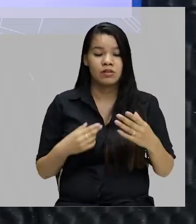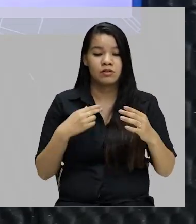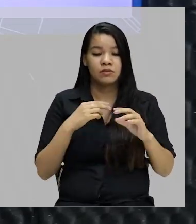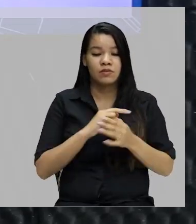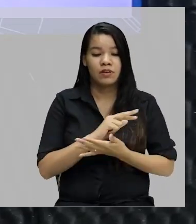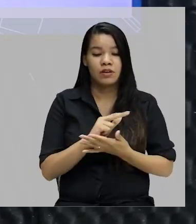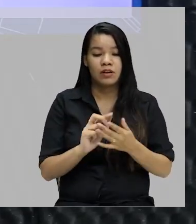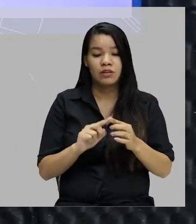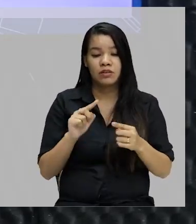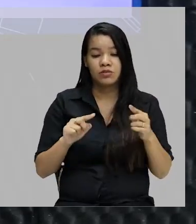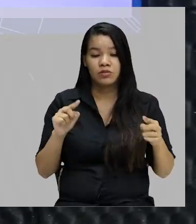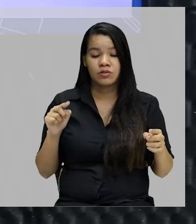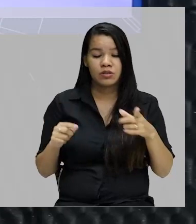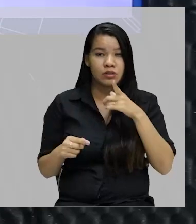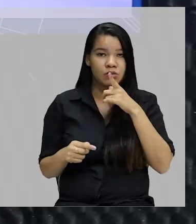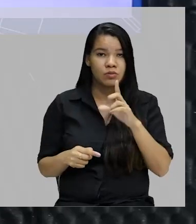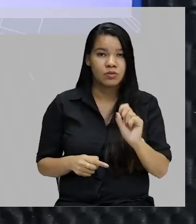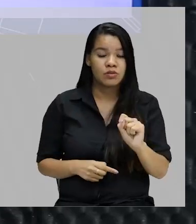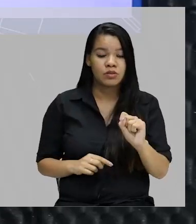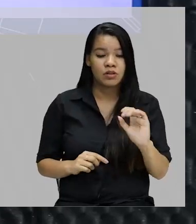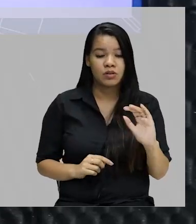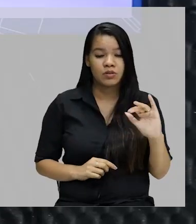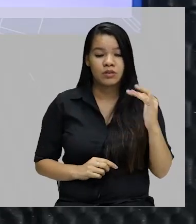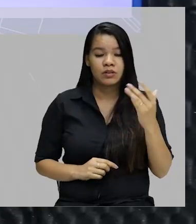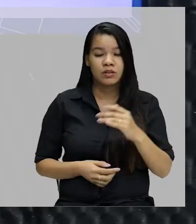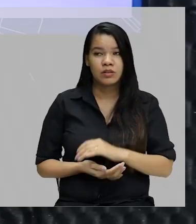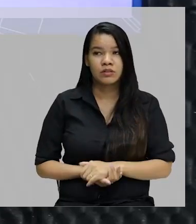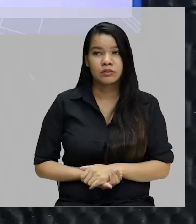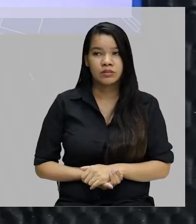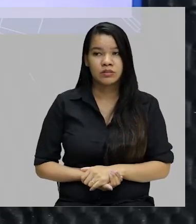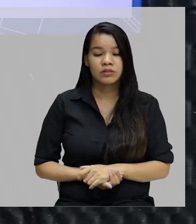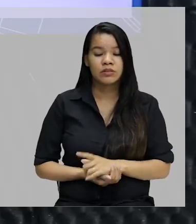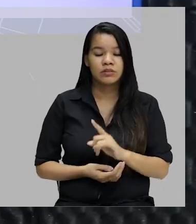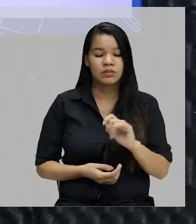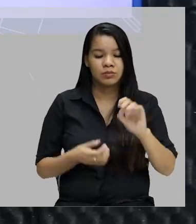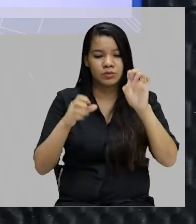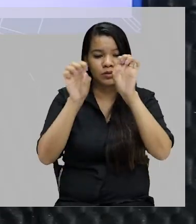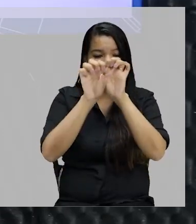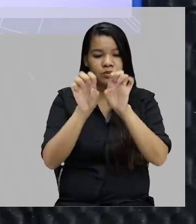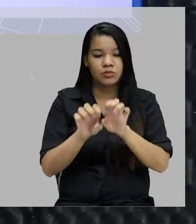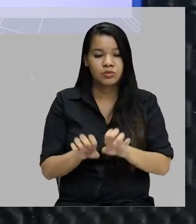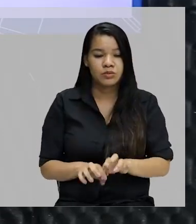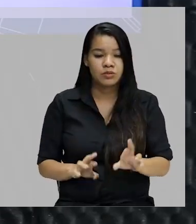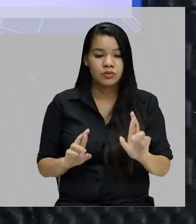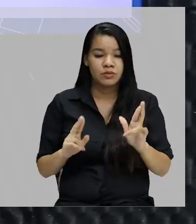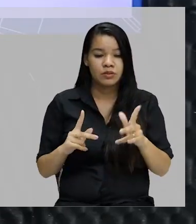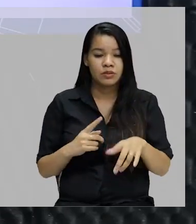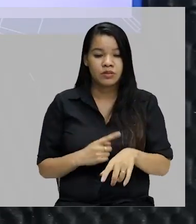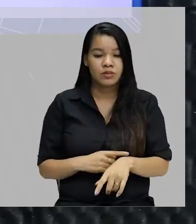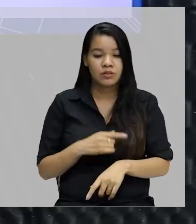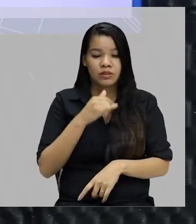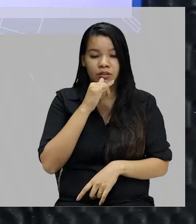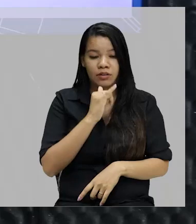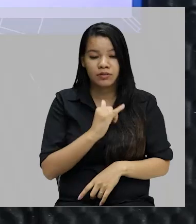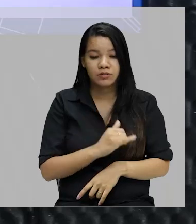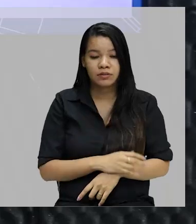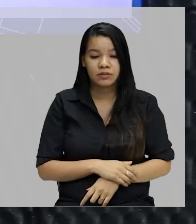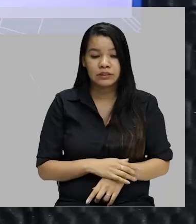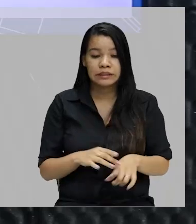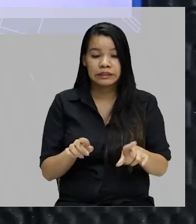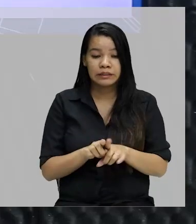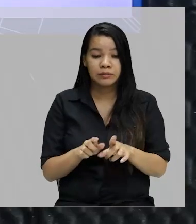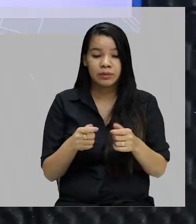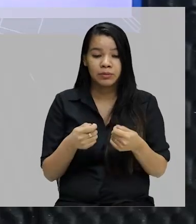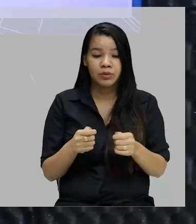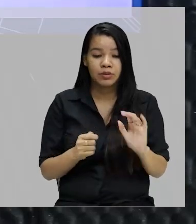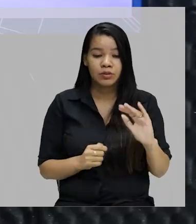elas acontecem, elas são uma estrutura diferente na hora da fala. E também